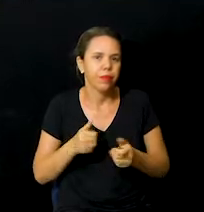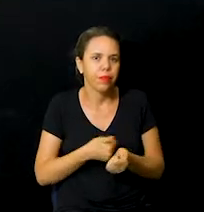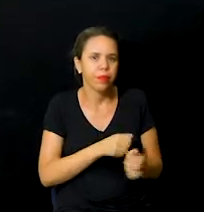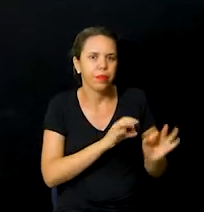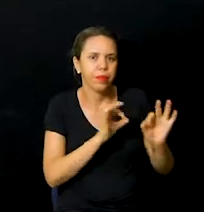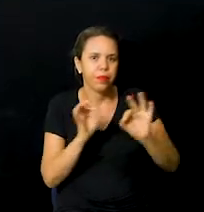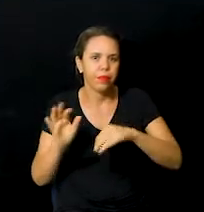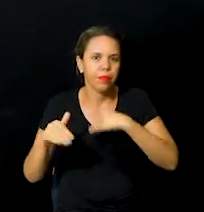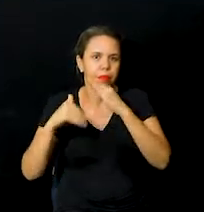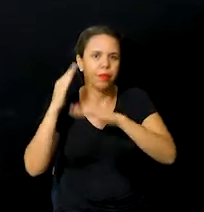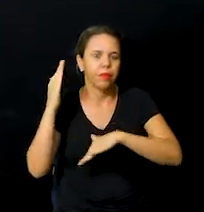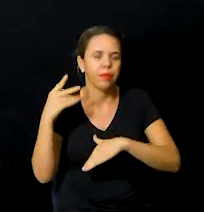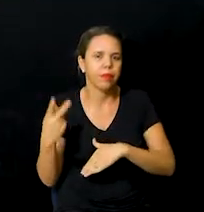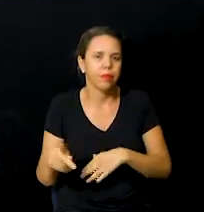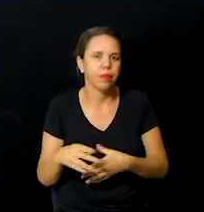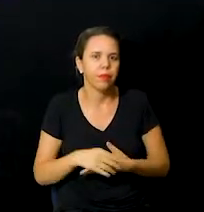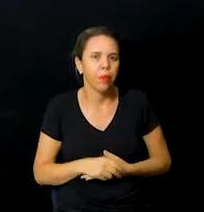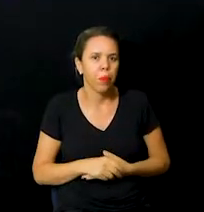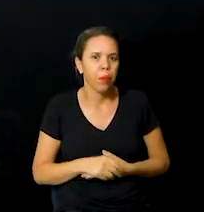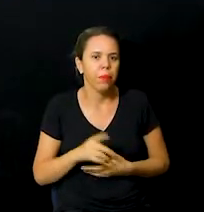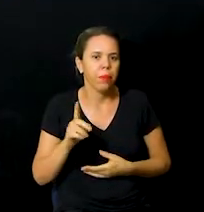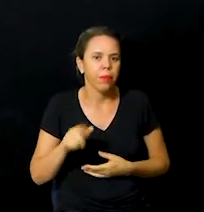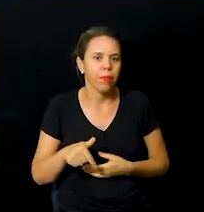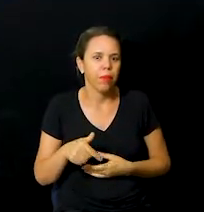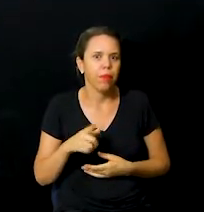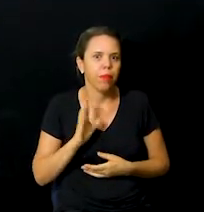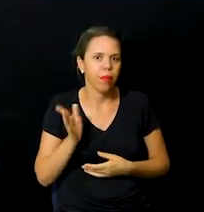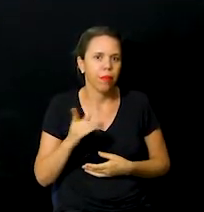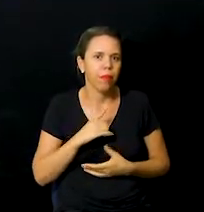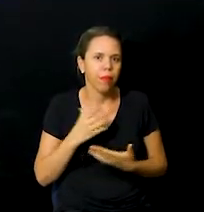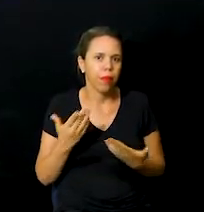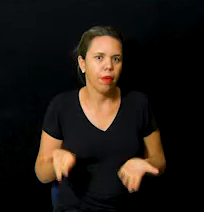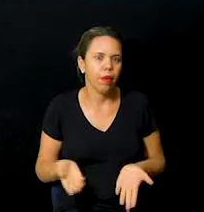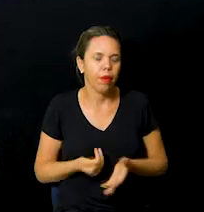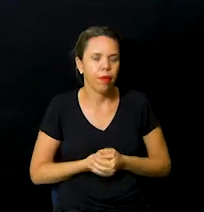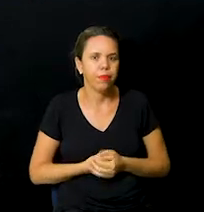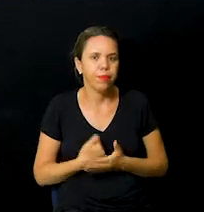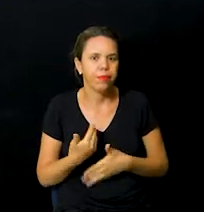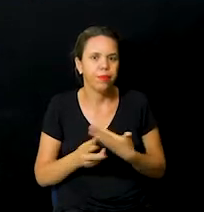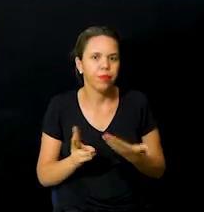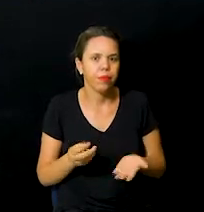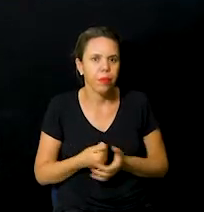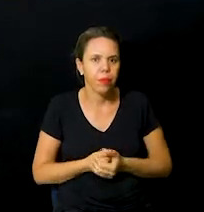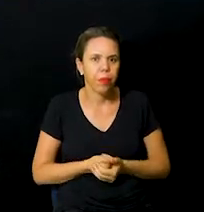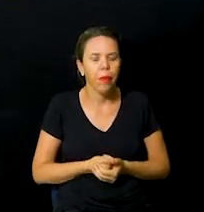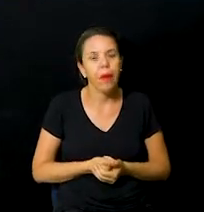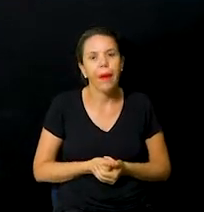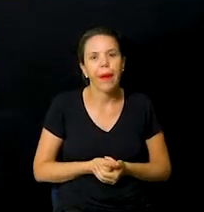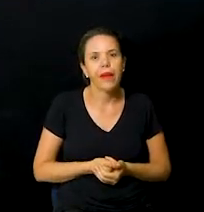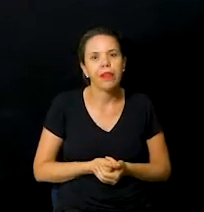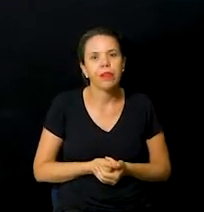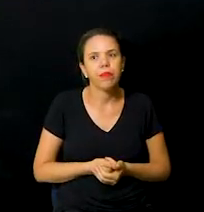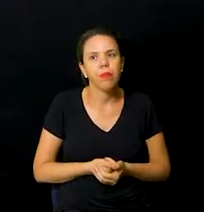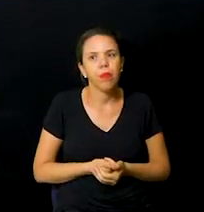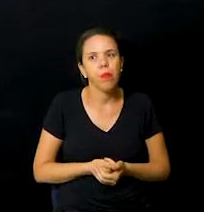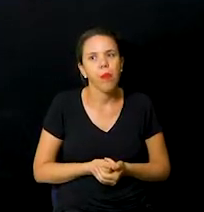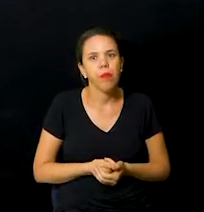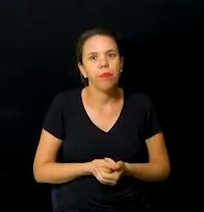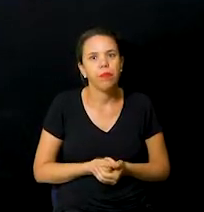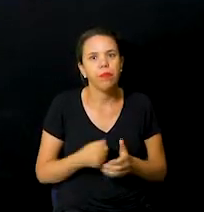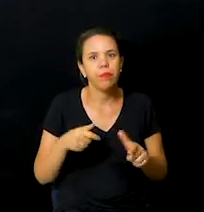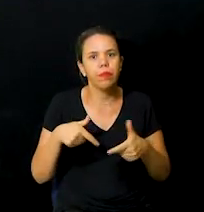e acompanhar o desenvolvimento delas. Então, esse é um dom que eu já tenho desde sempre.